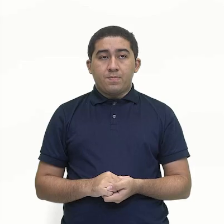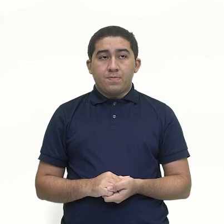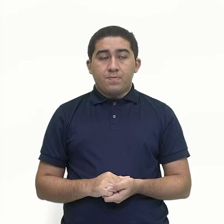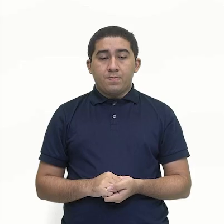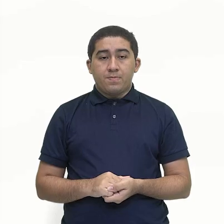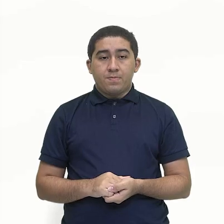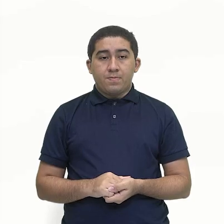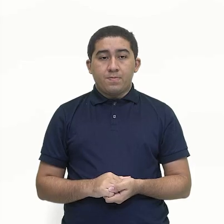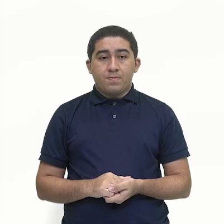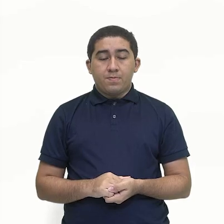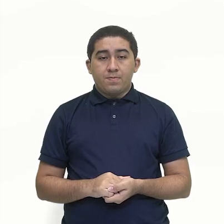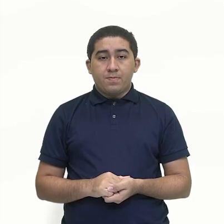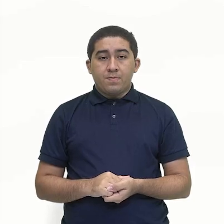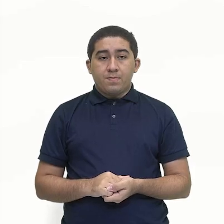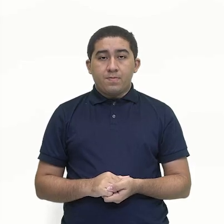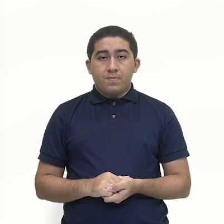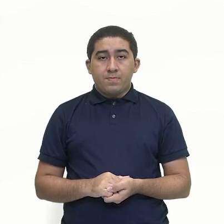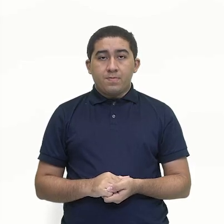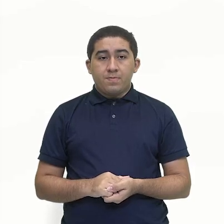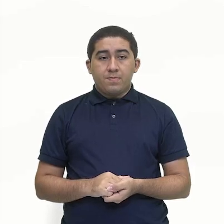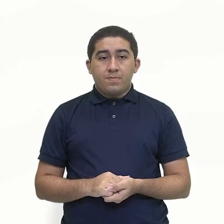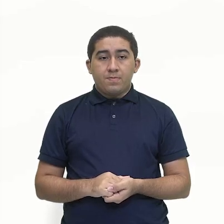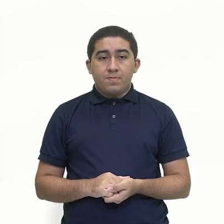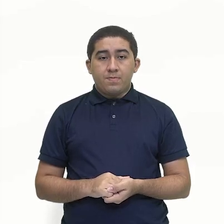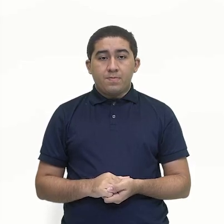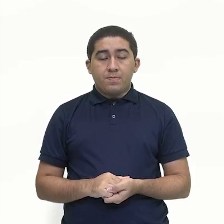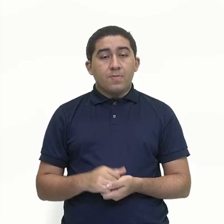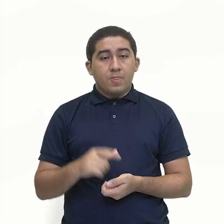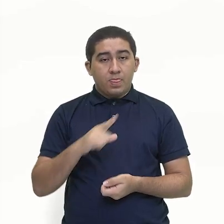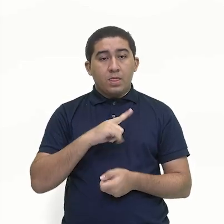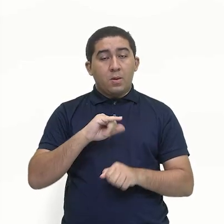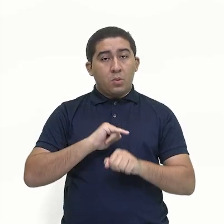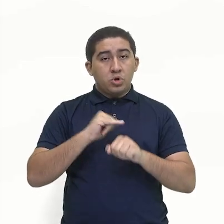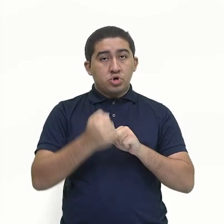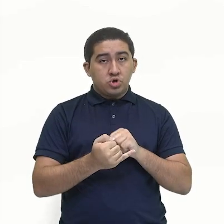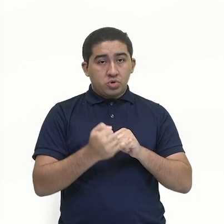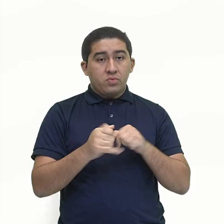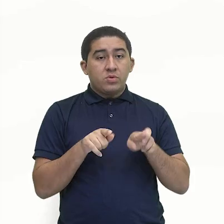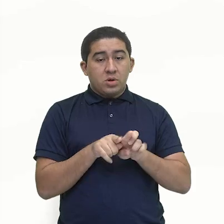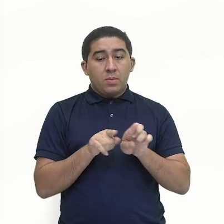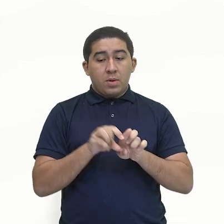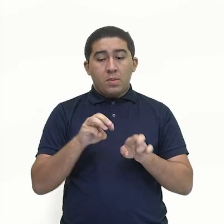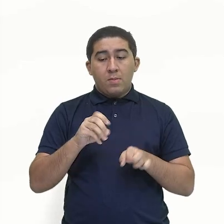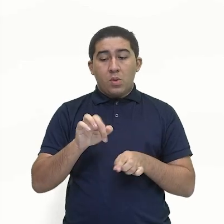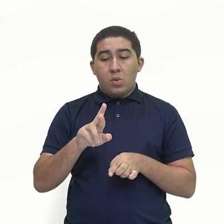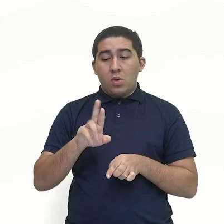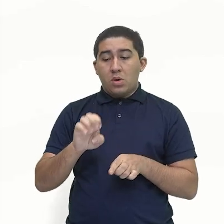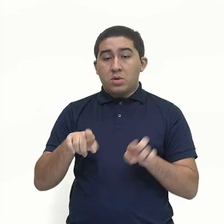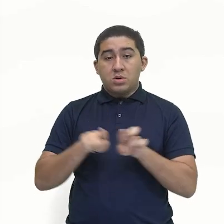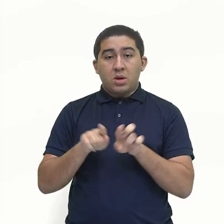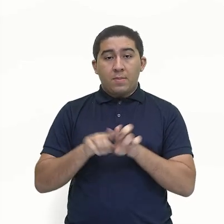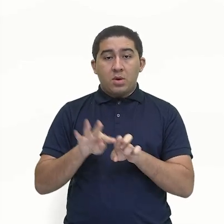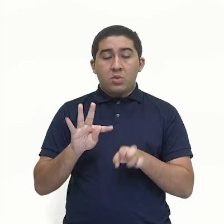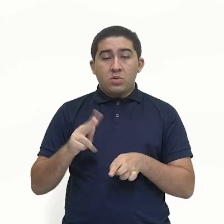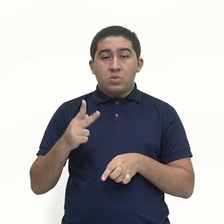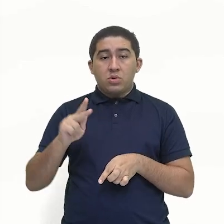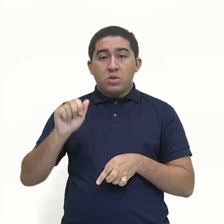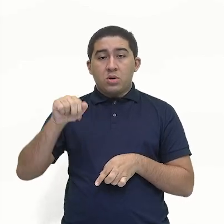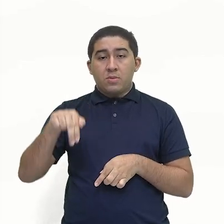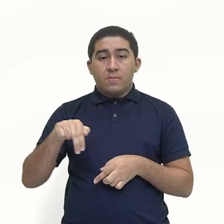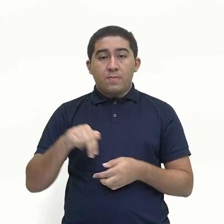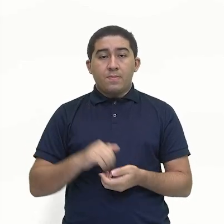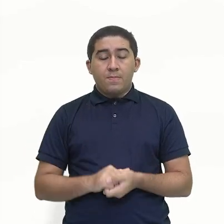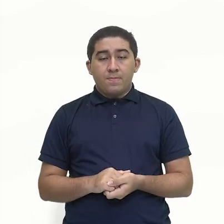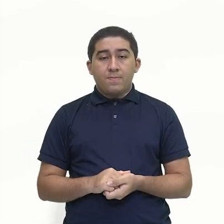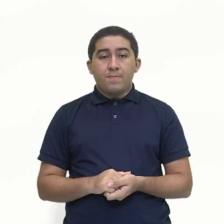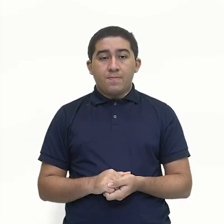que seu irmão. De novo, eu tenho o adjetivo, o more e o than, essa estrutura. More,